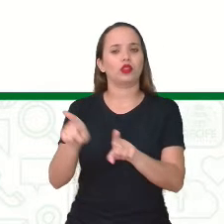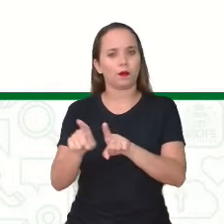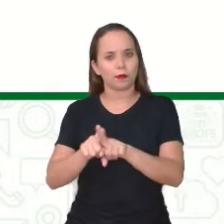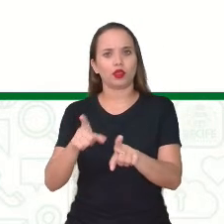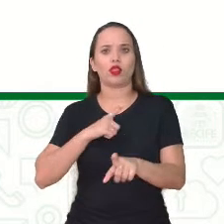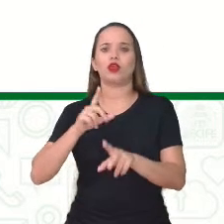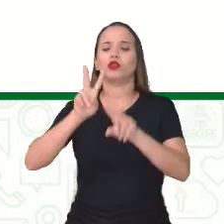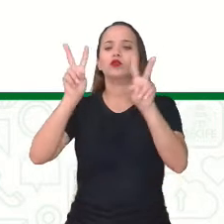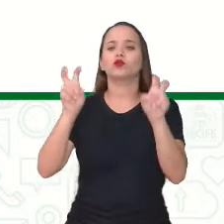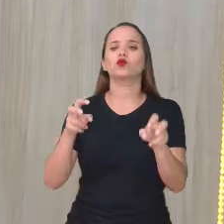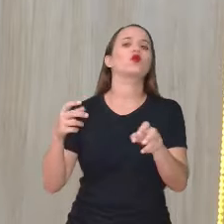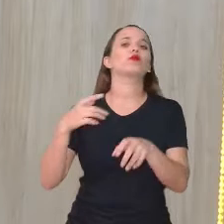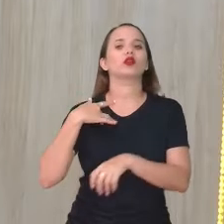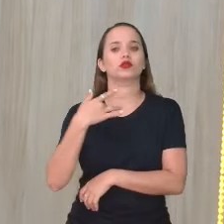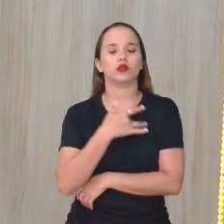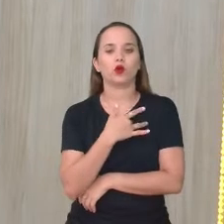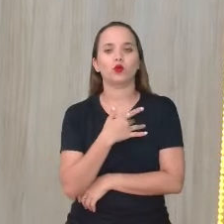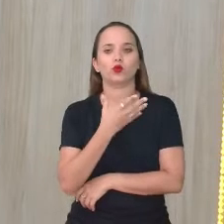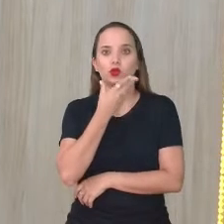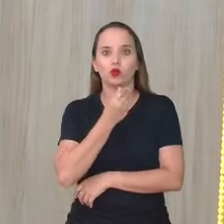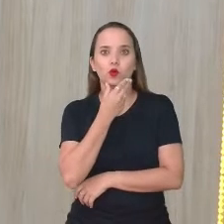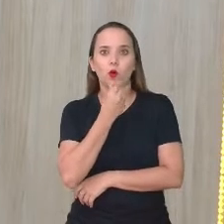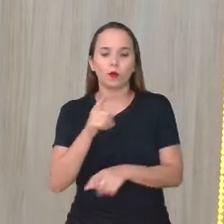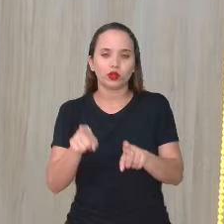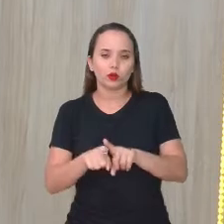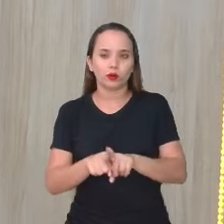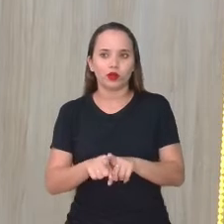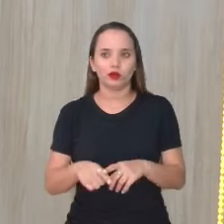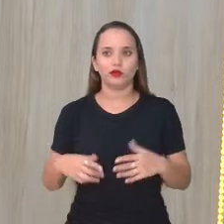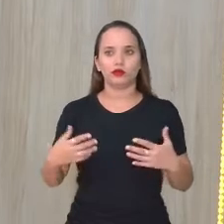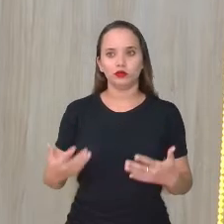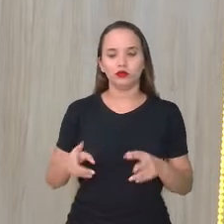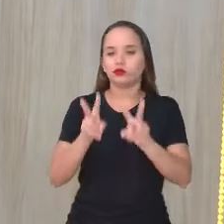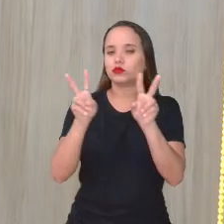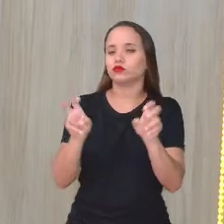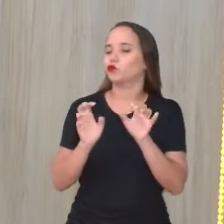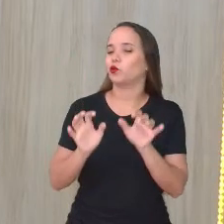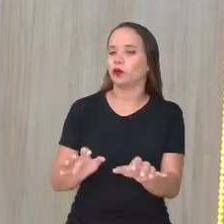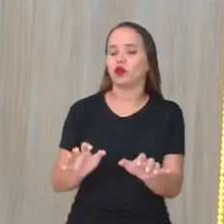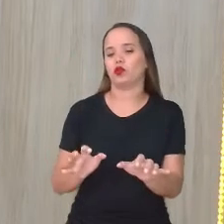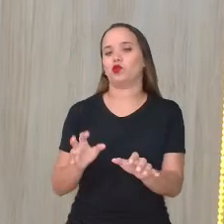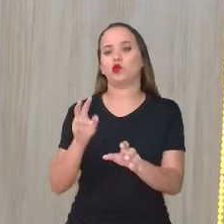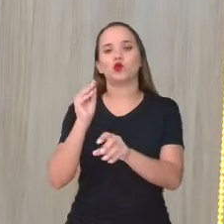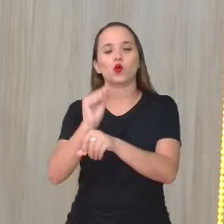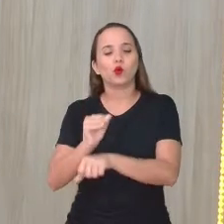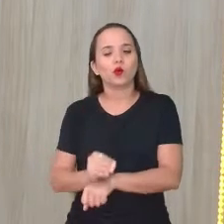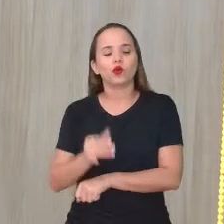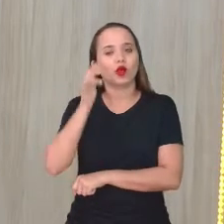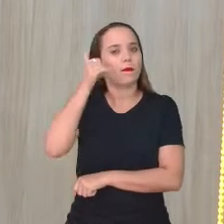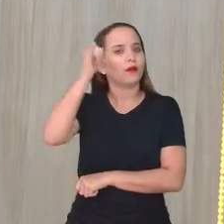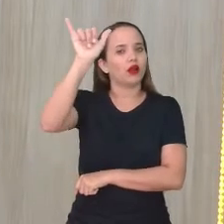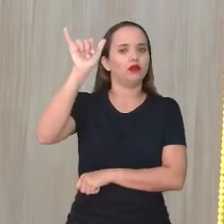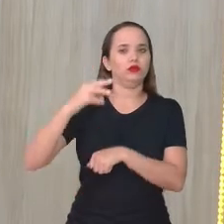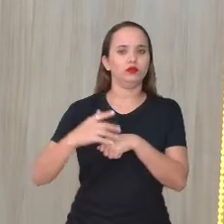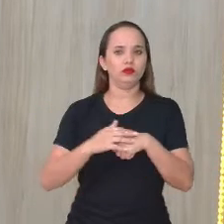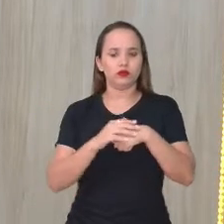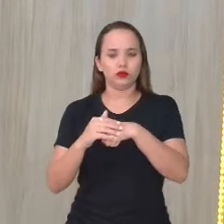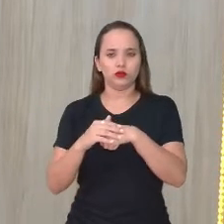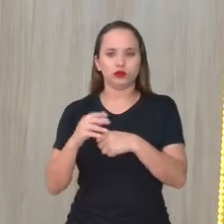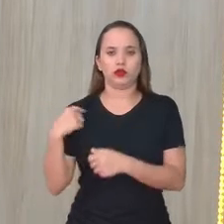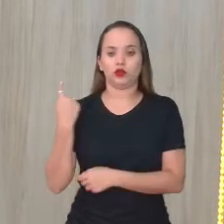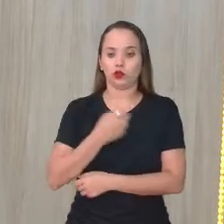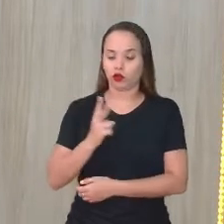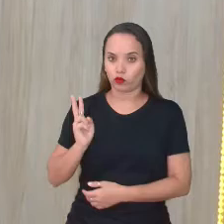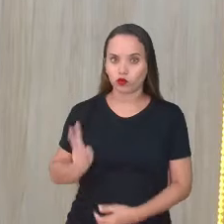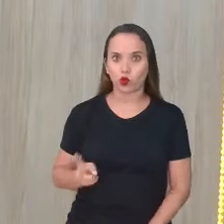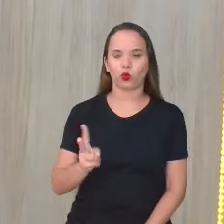masculina, certo? Então vamos, falando a respeito dessa prevenção de doenças, a gente continua